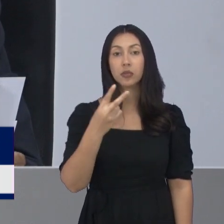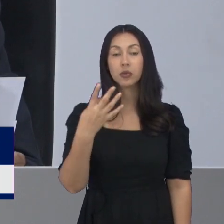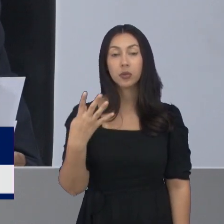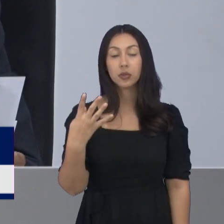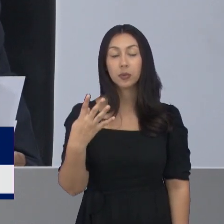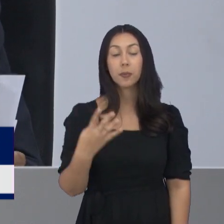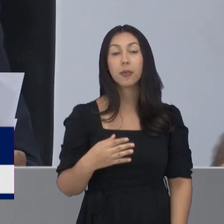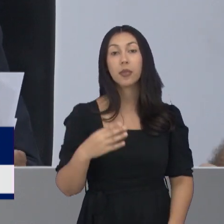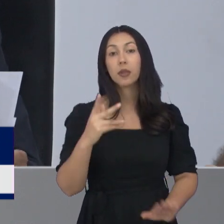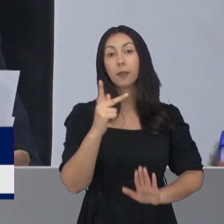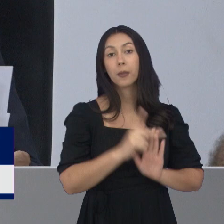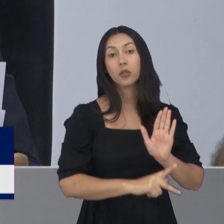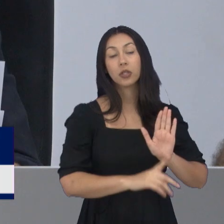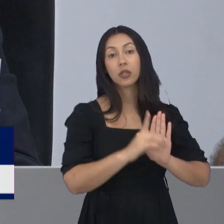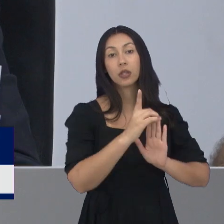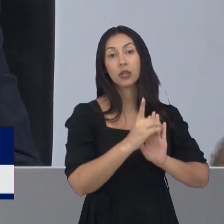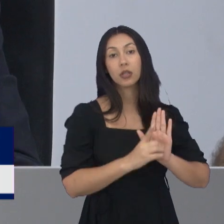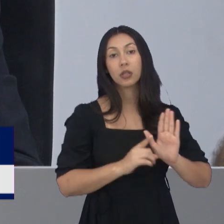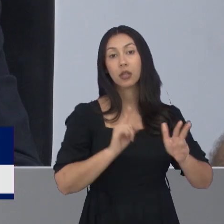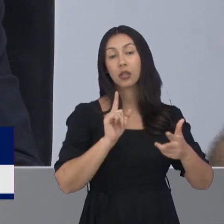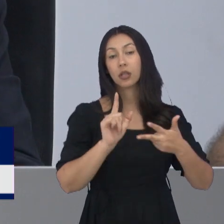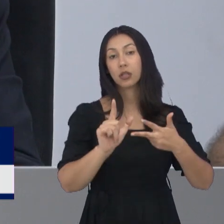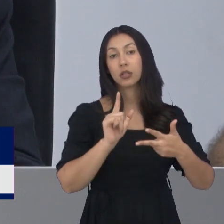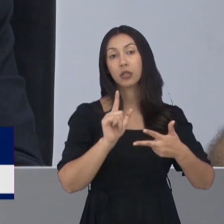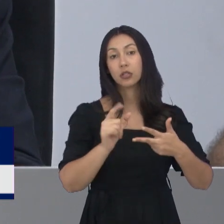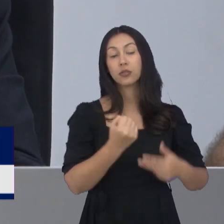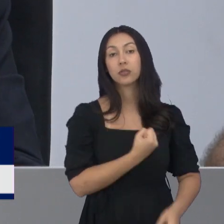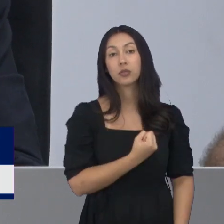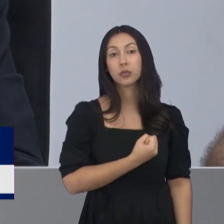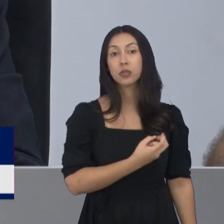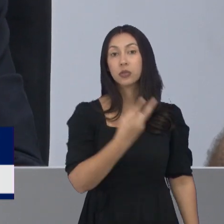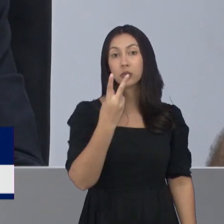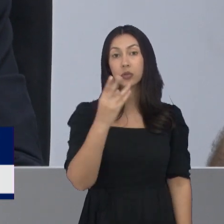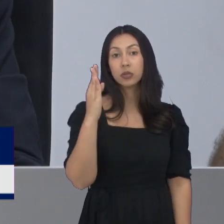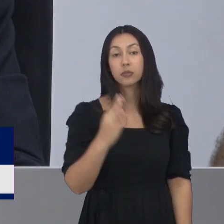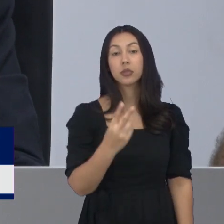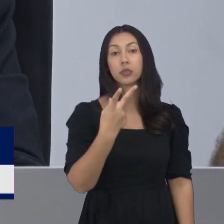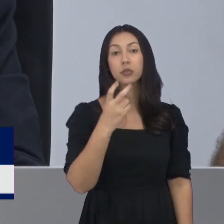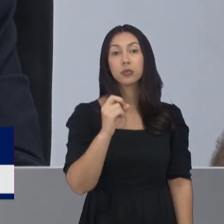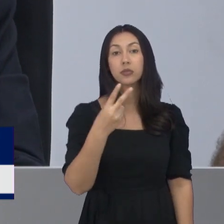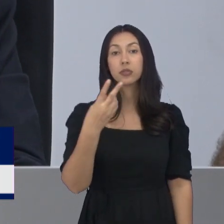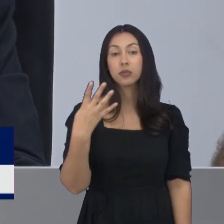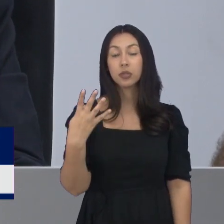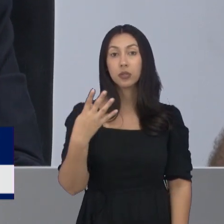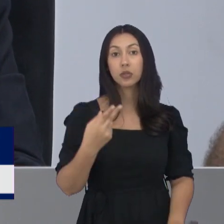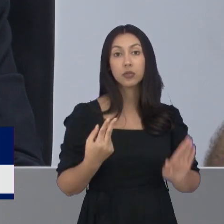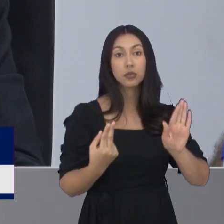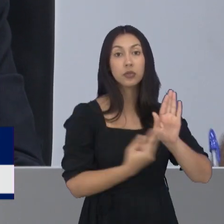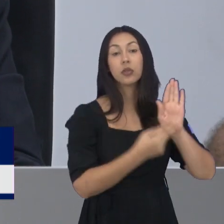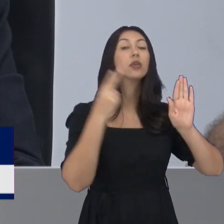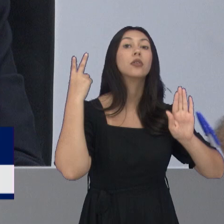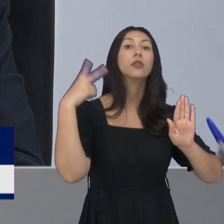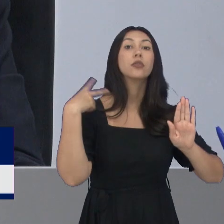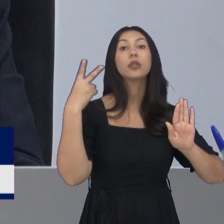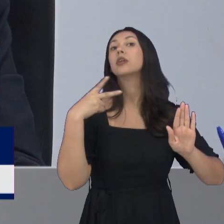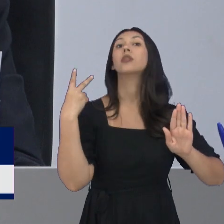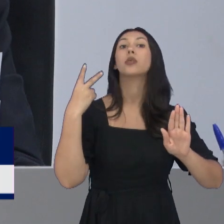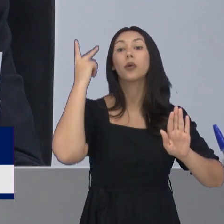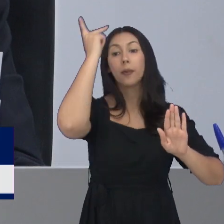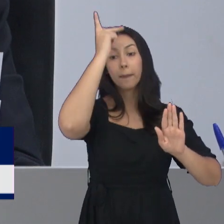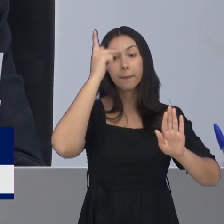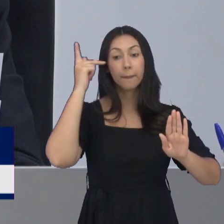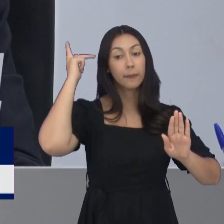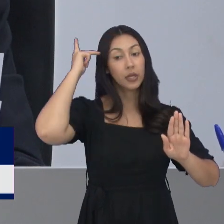456/2024, projeto decreto legislativo número 2/2024, autoria do vereador Fernando Petitti.